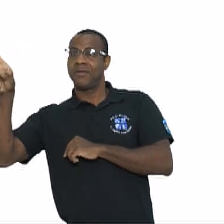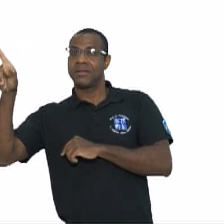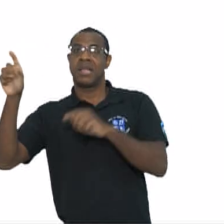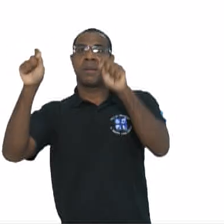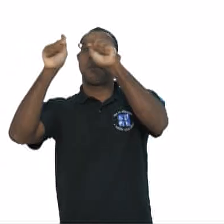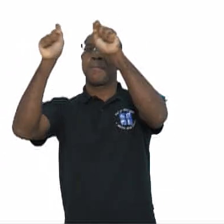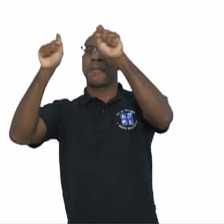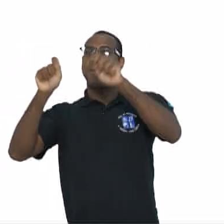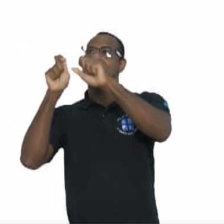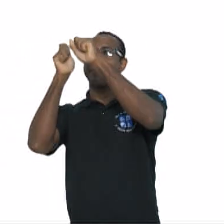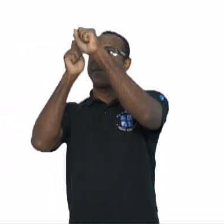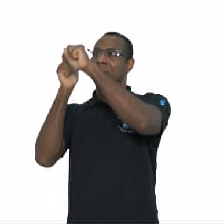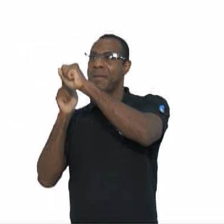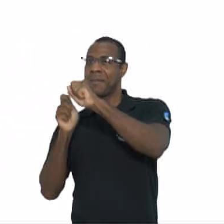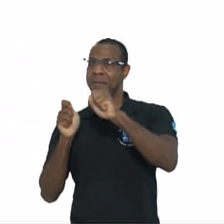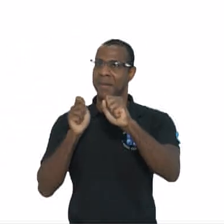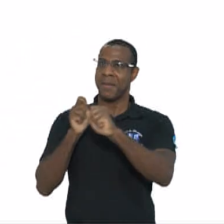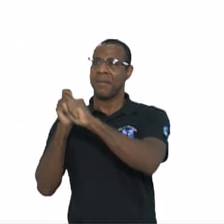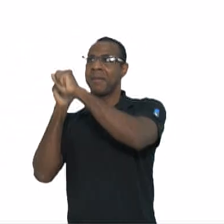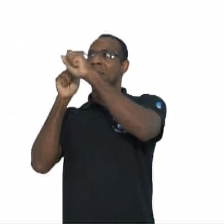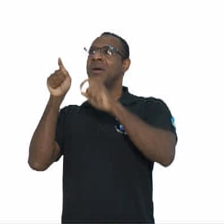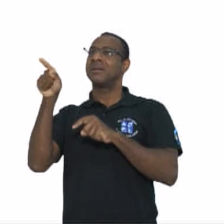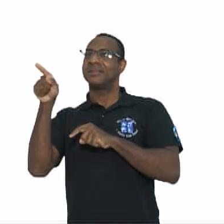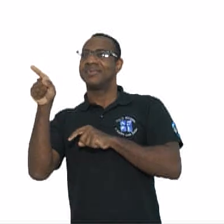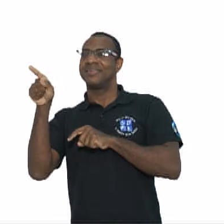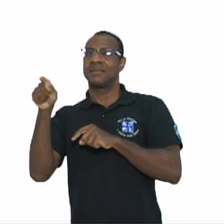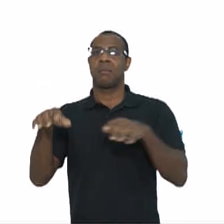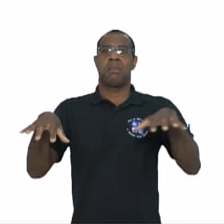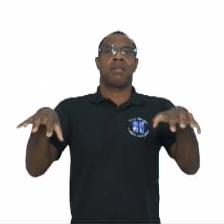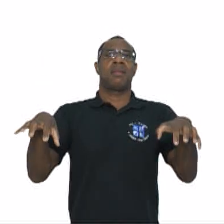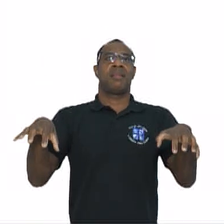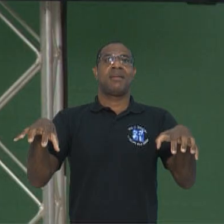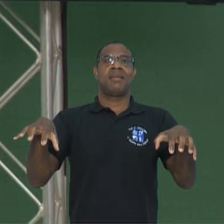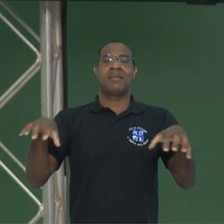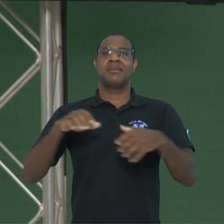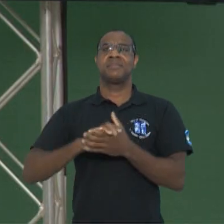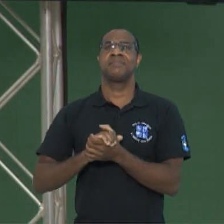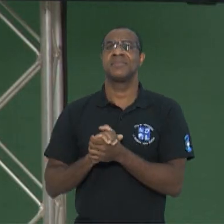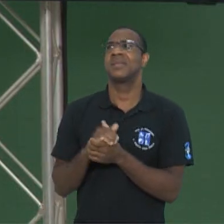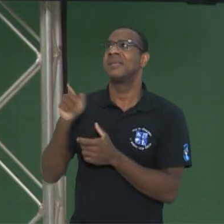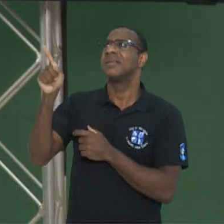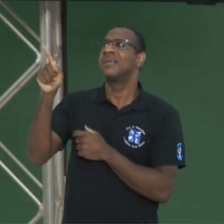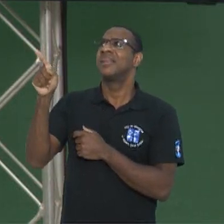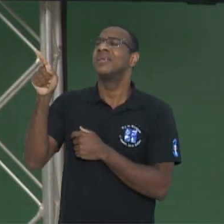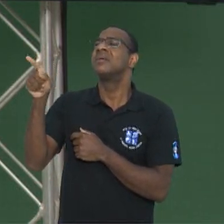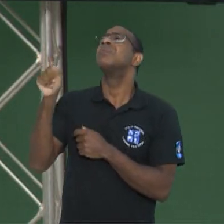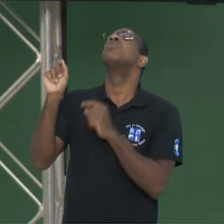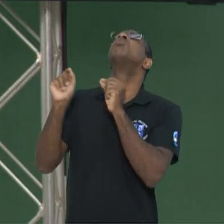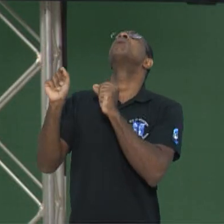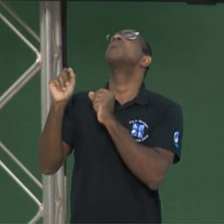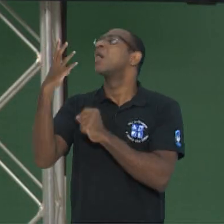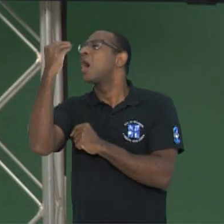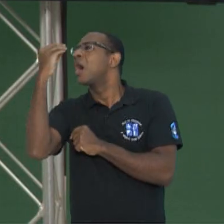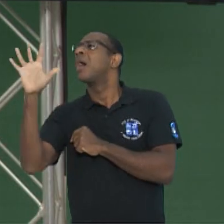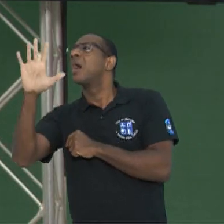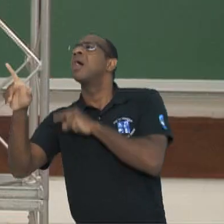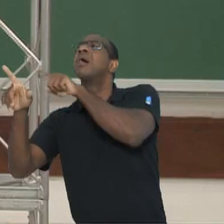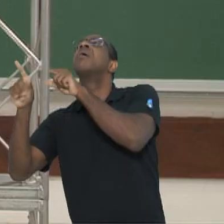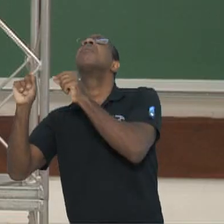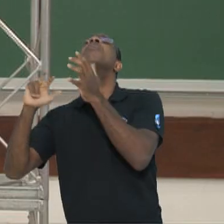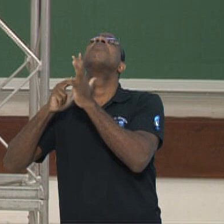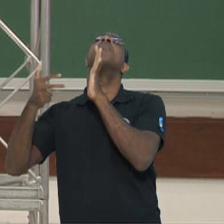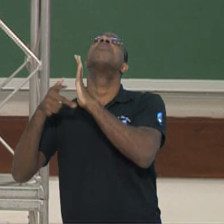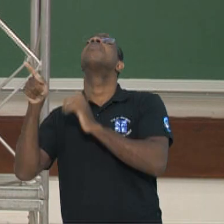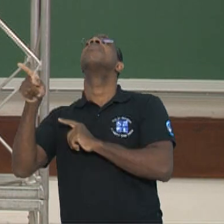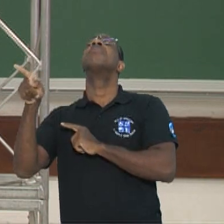escultura. E eu lanço a primeira pergunta para vocês. Saberia dizer do que se trata essa imagem?